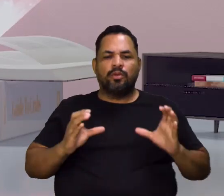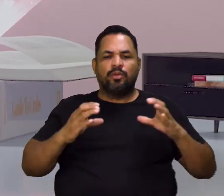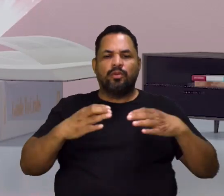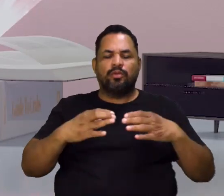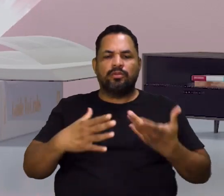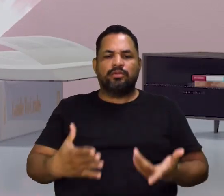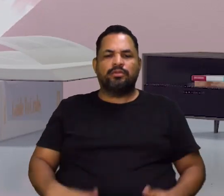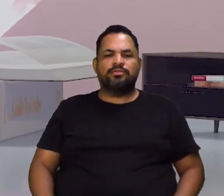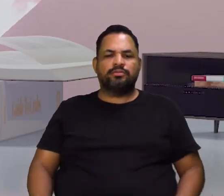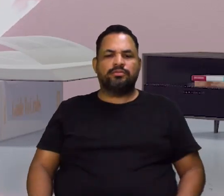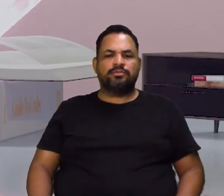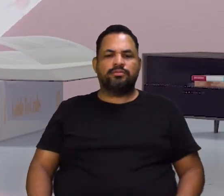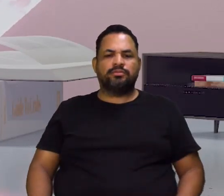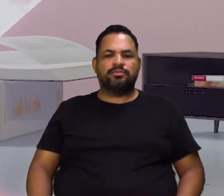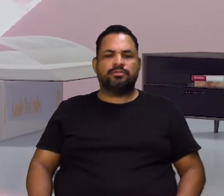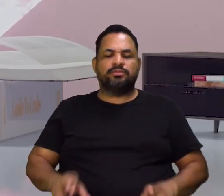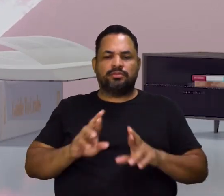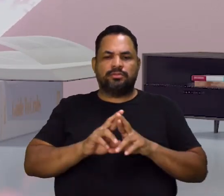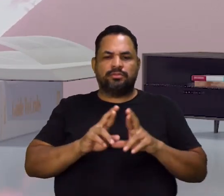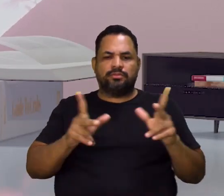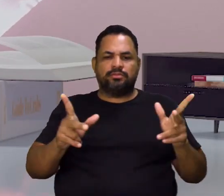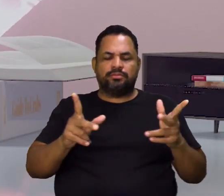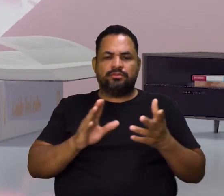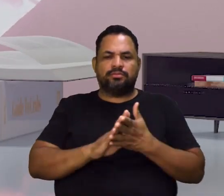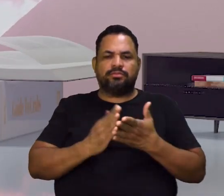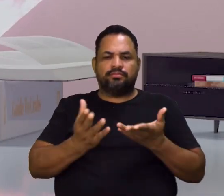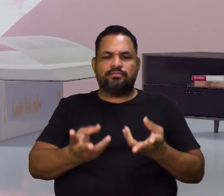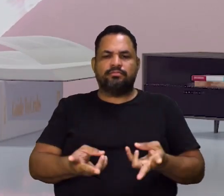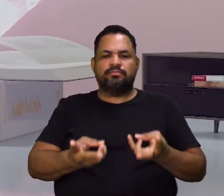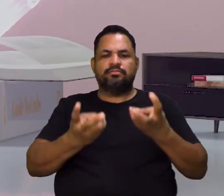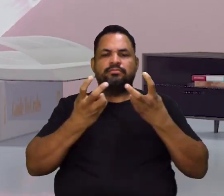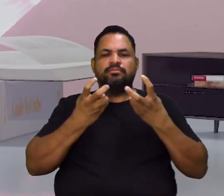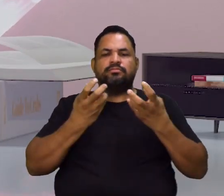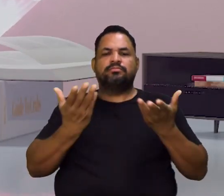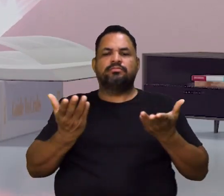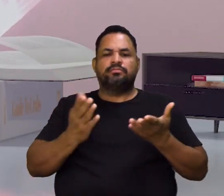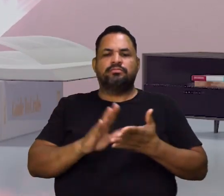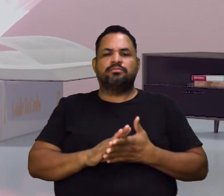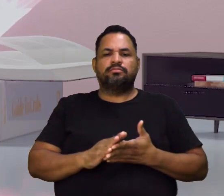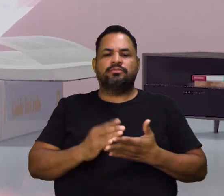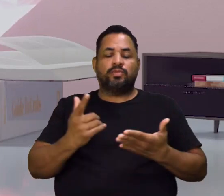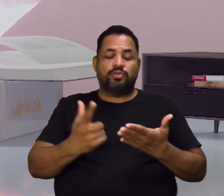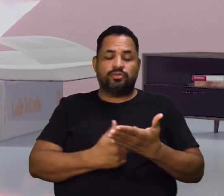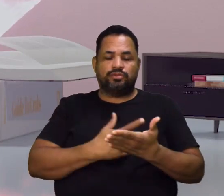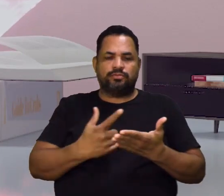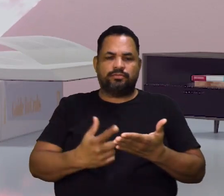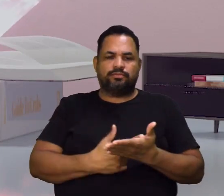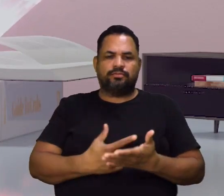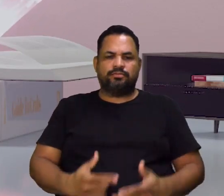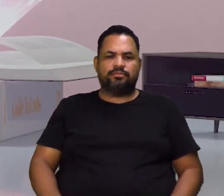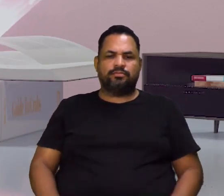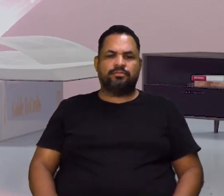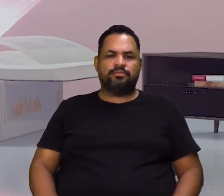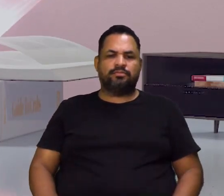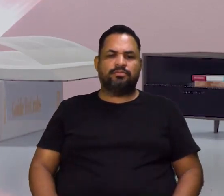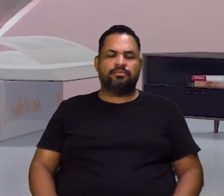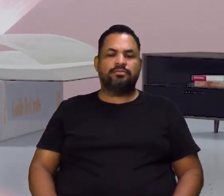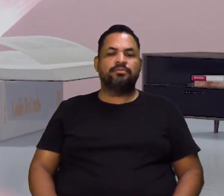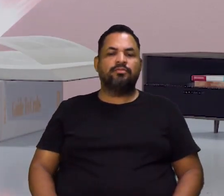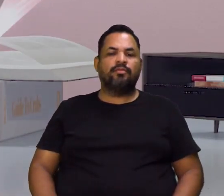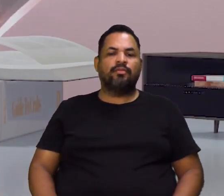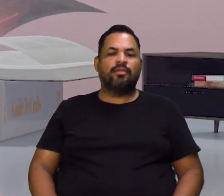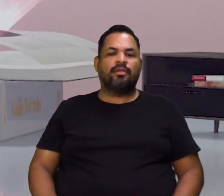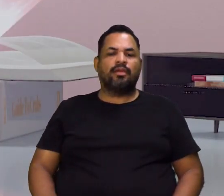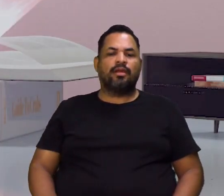Então essa é a diferença que você vai perceber nas obras tá bom E essa